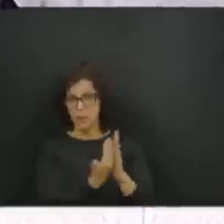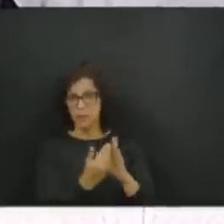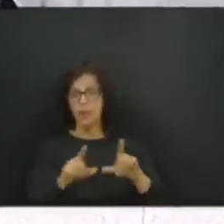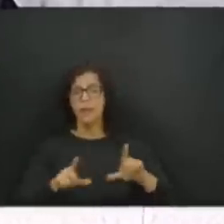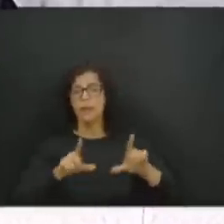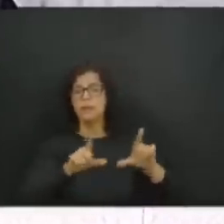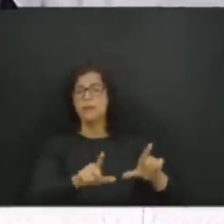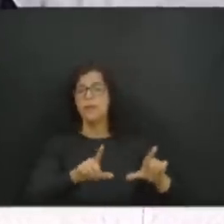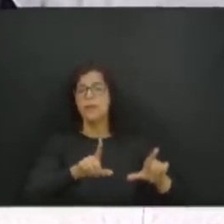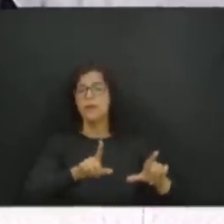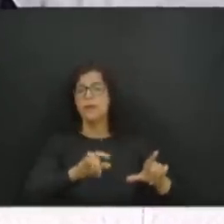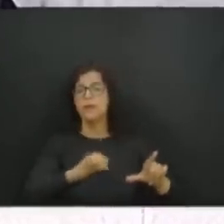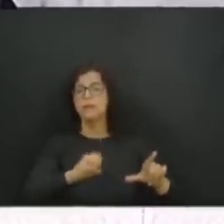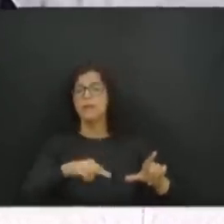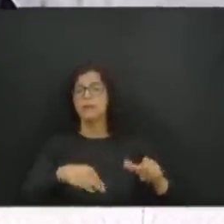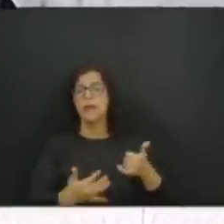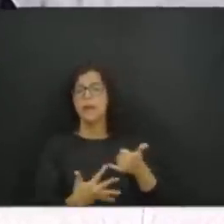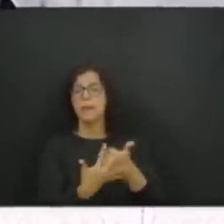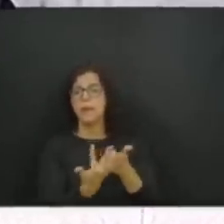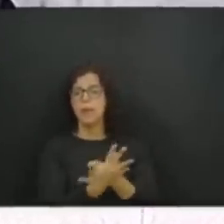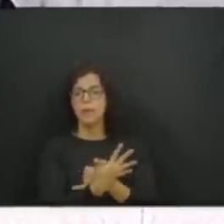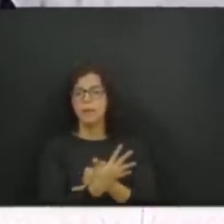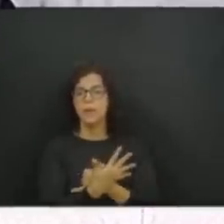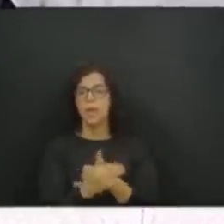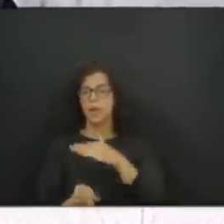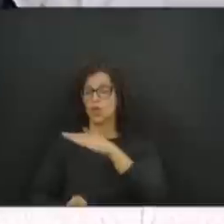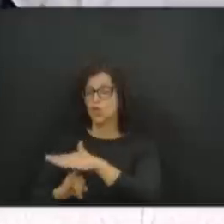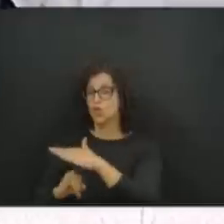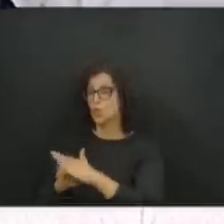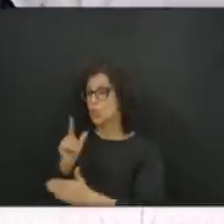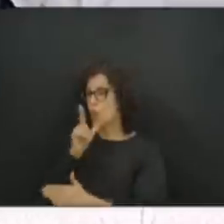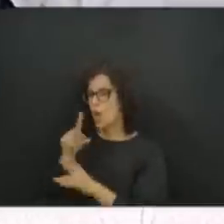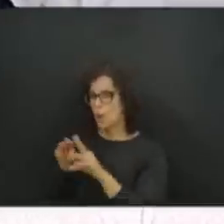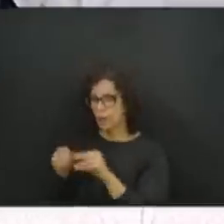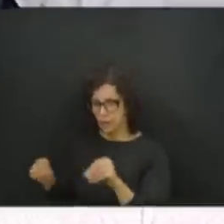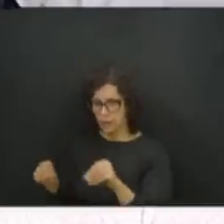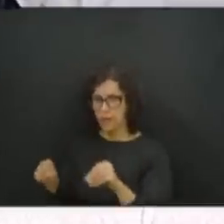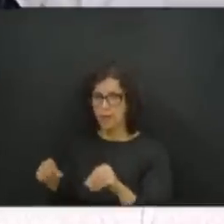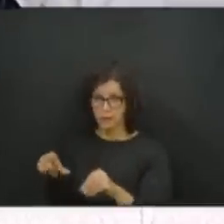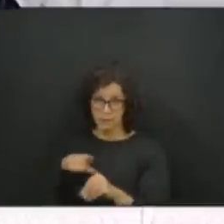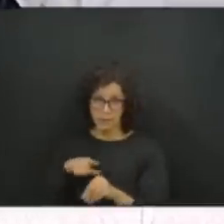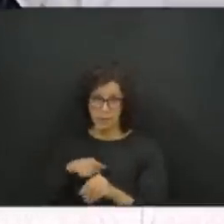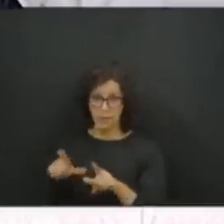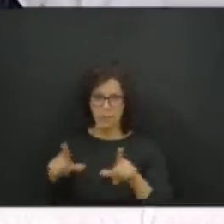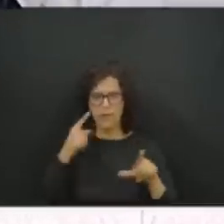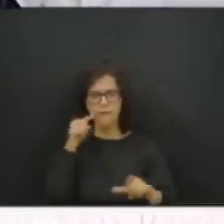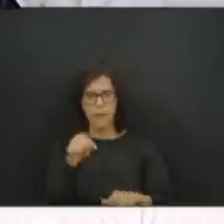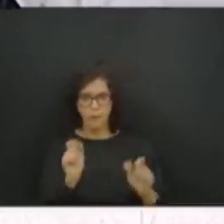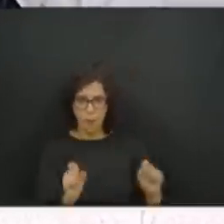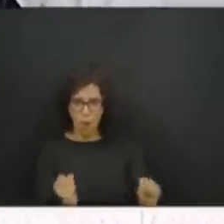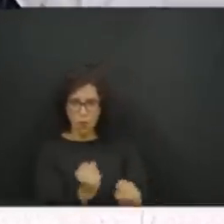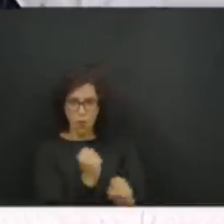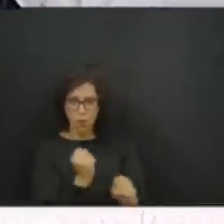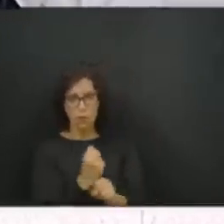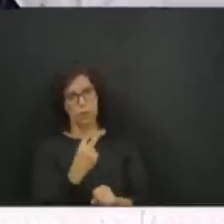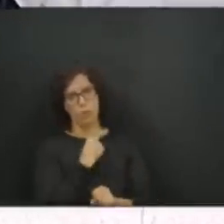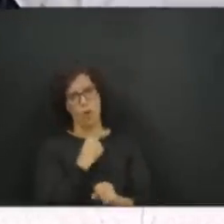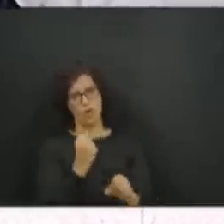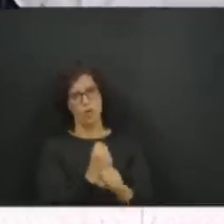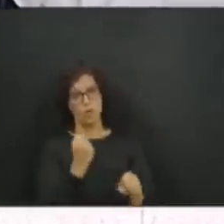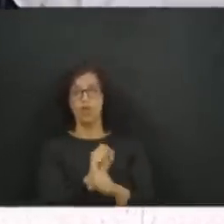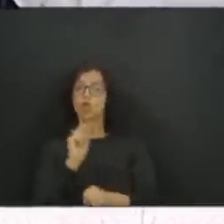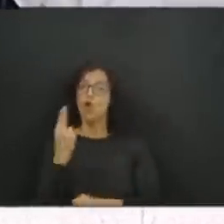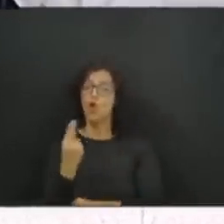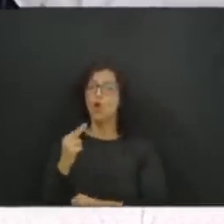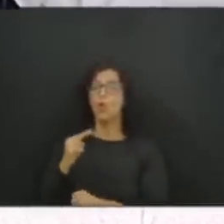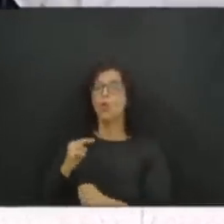licenciar AB atualmente o Instituto água e terra que quando for o caso quando quando for o caso também pode ser